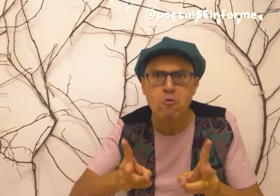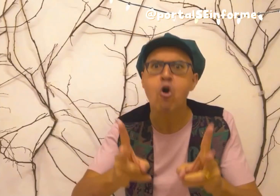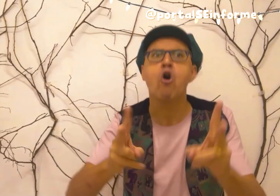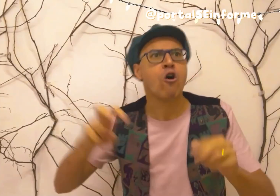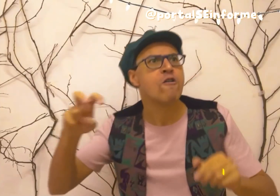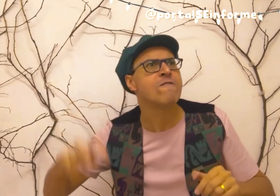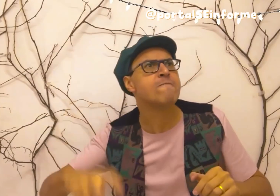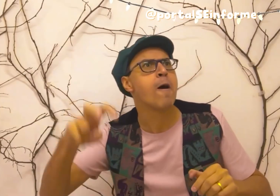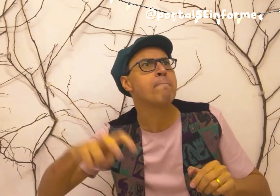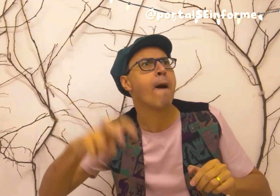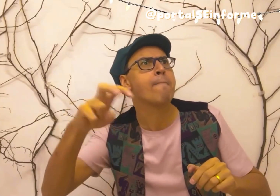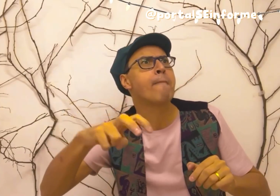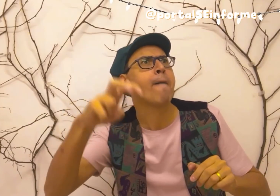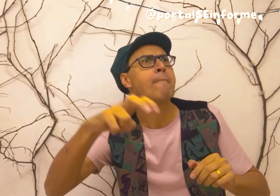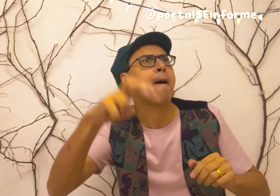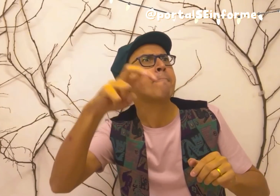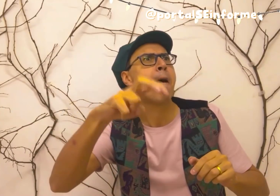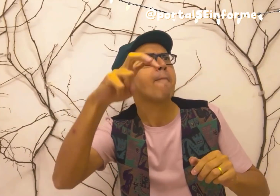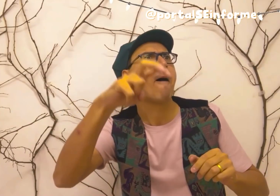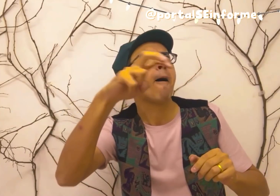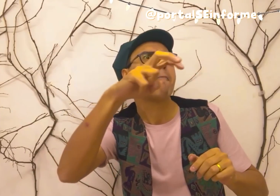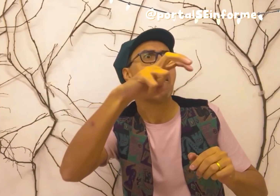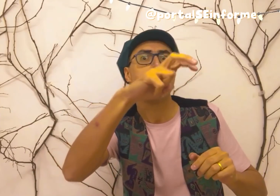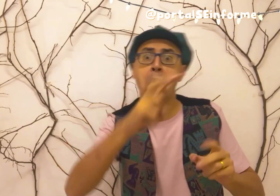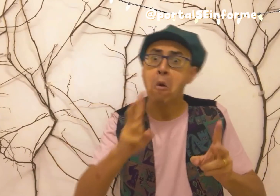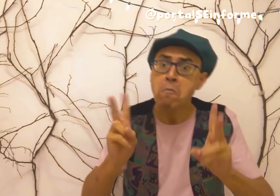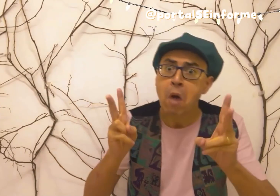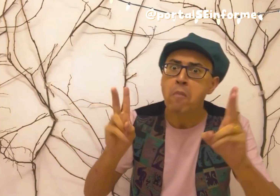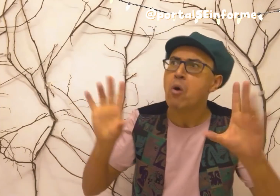Mesmo assim, ele continuou andando.